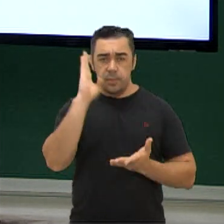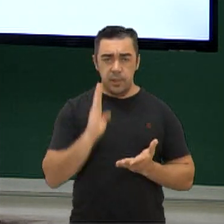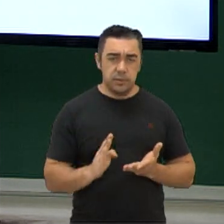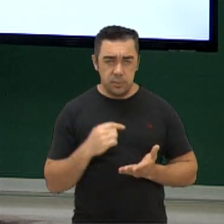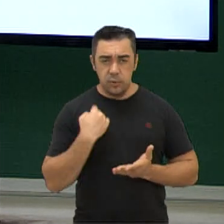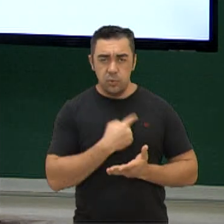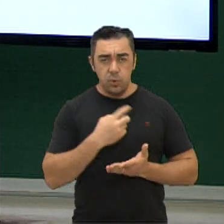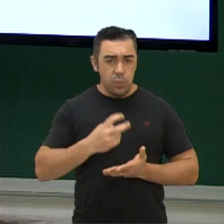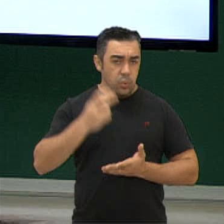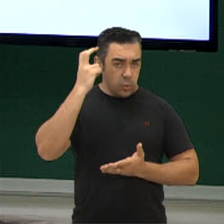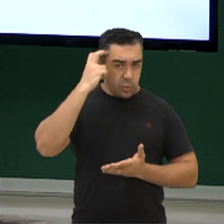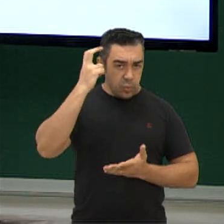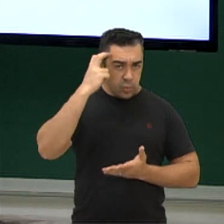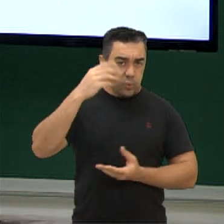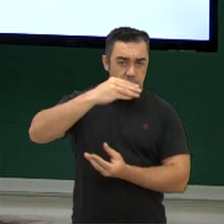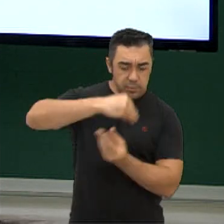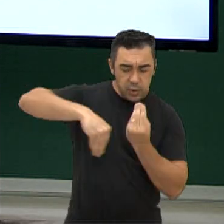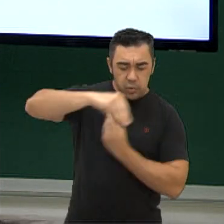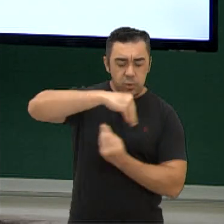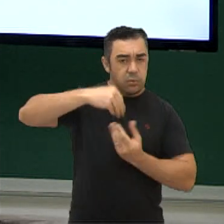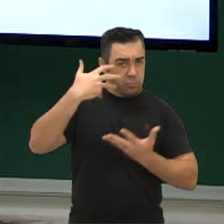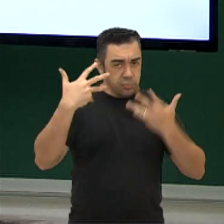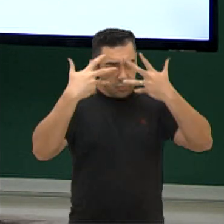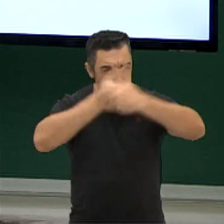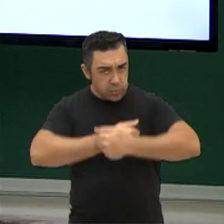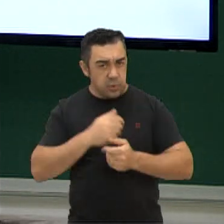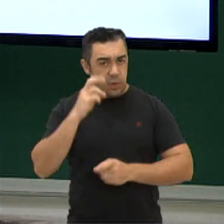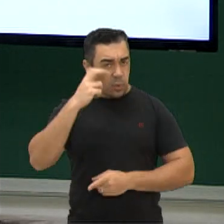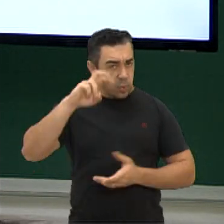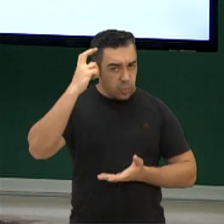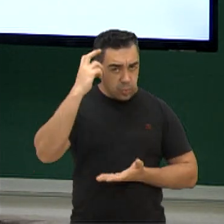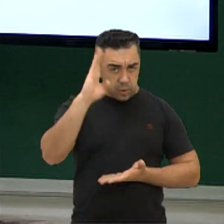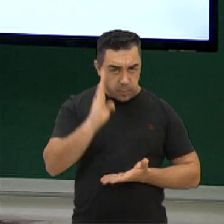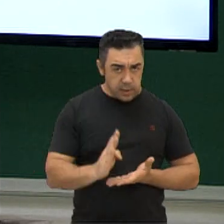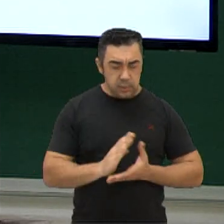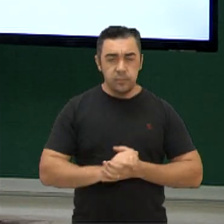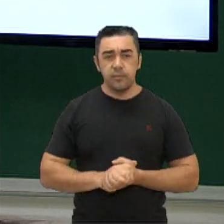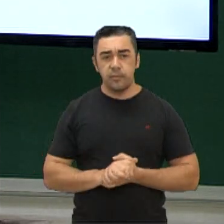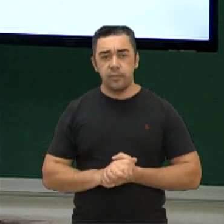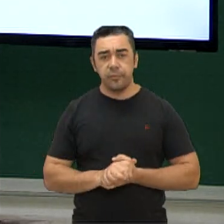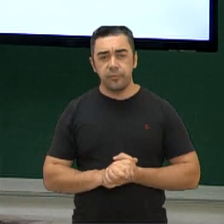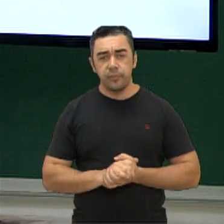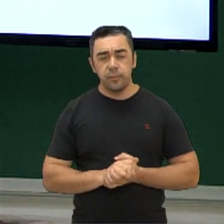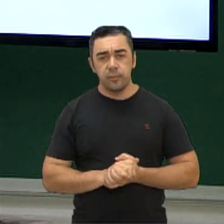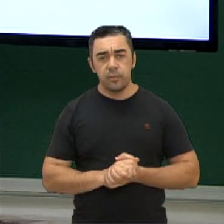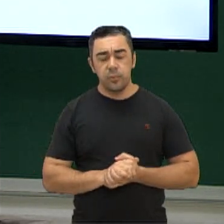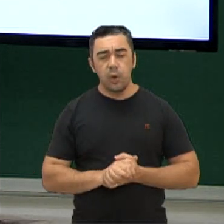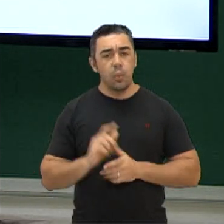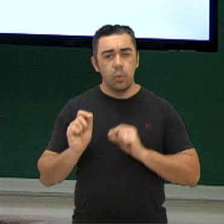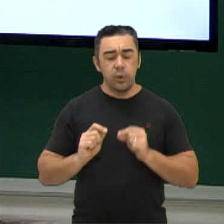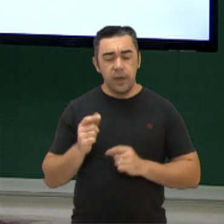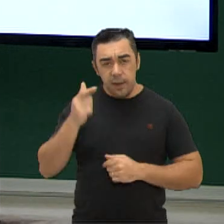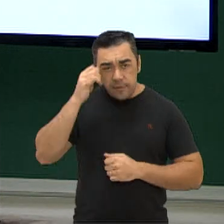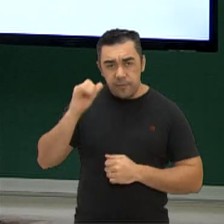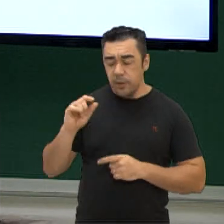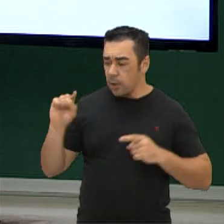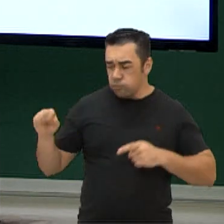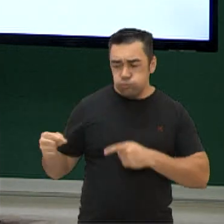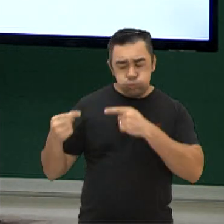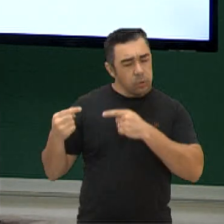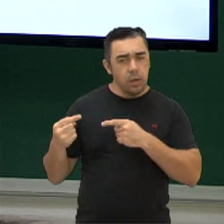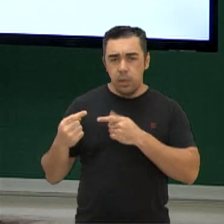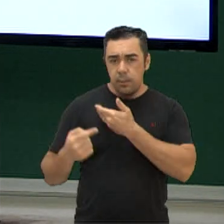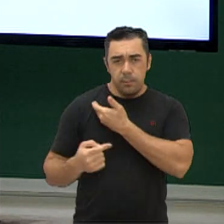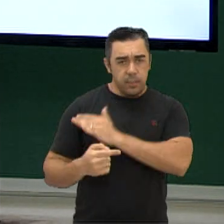dessa nossa cultura tão miscigenada e tão bonita que é a cultura do Brasil. O combate ao preconceito racial,